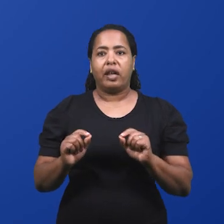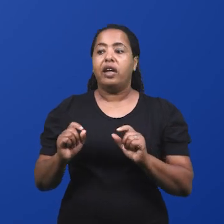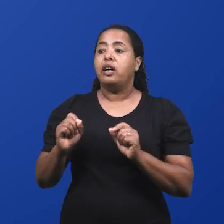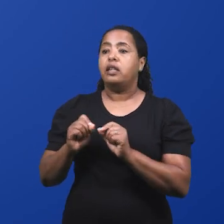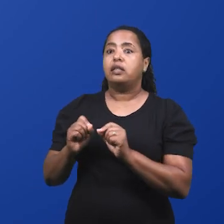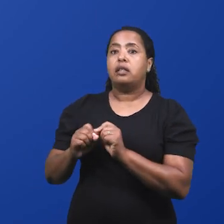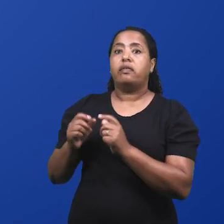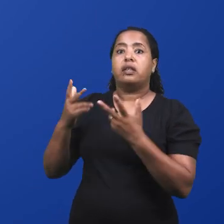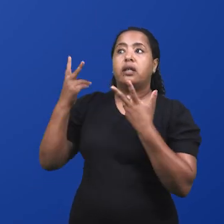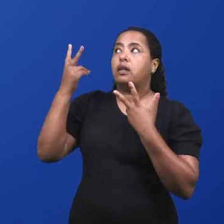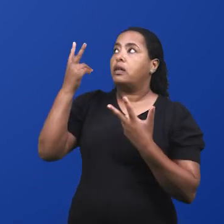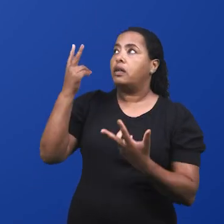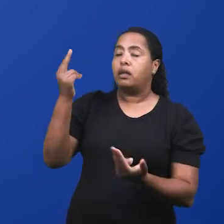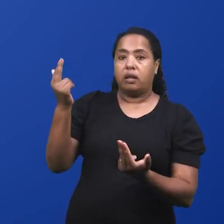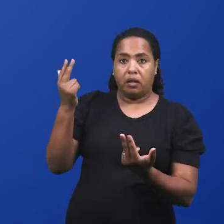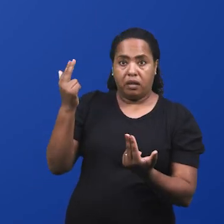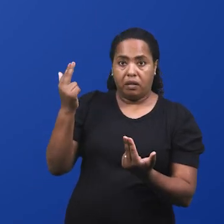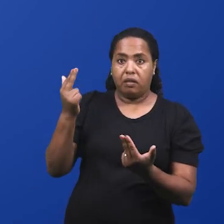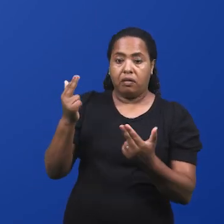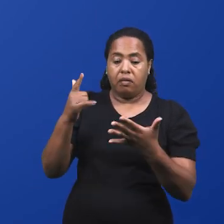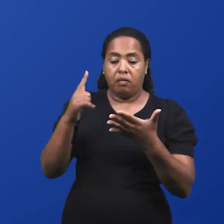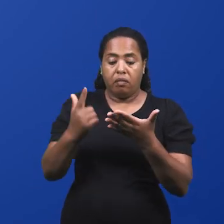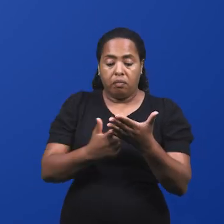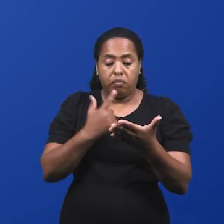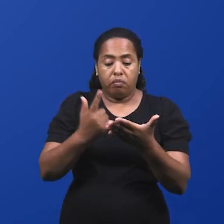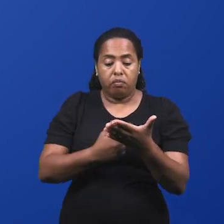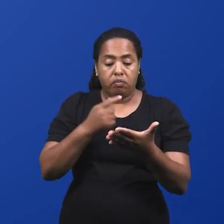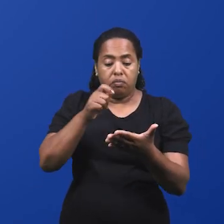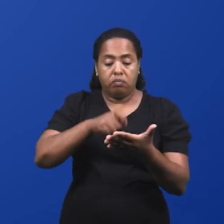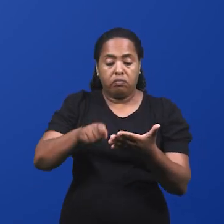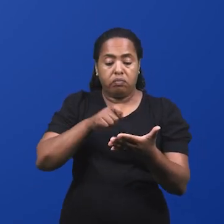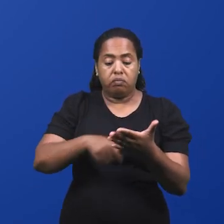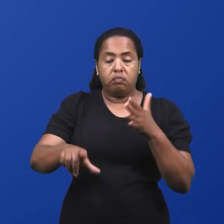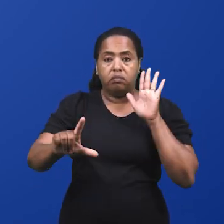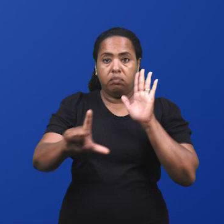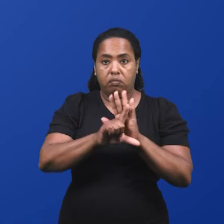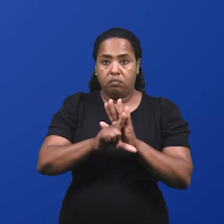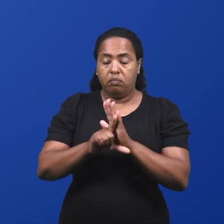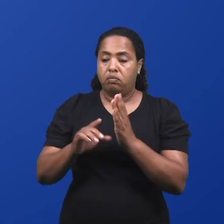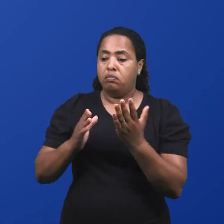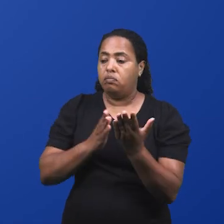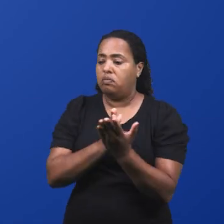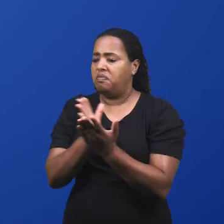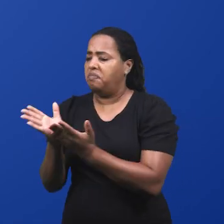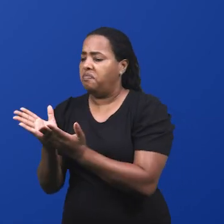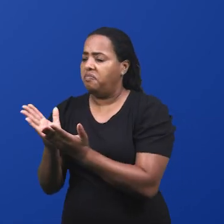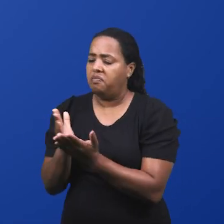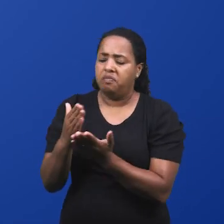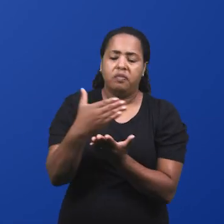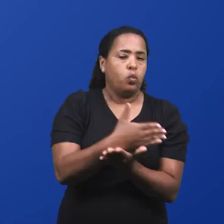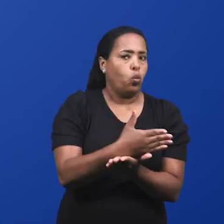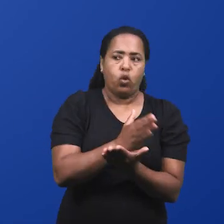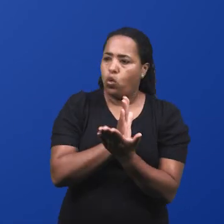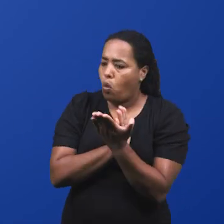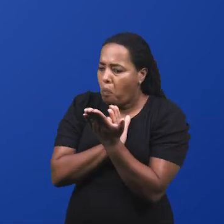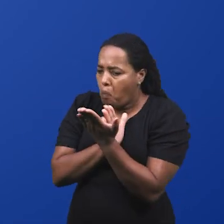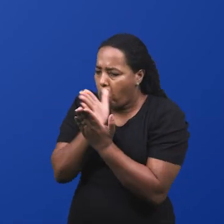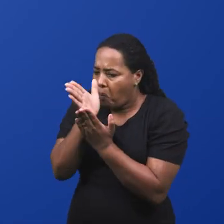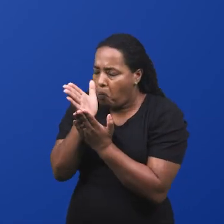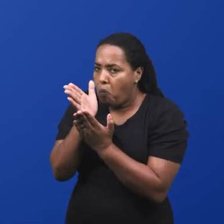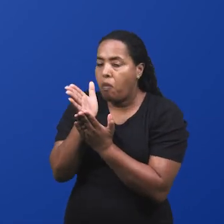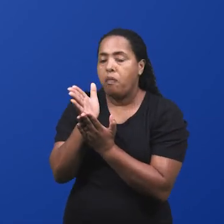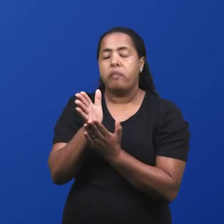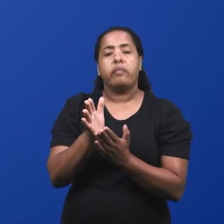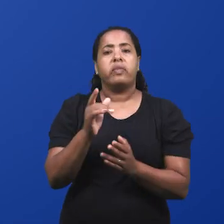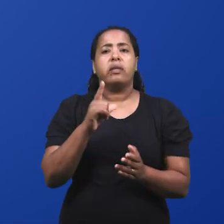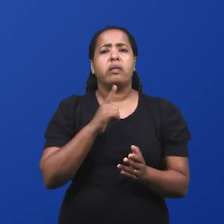de fazer conforme tudo quanto nela está escrito. Toda a lei, não te desvie nem para a direita nem para a